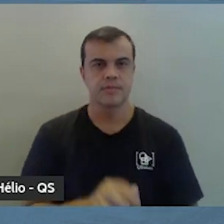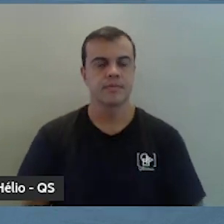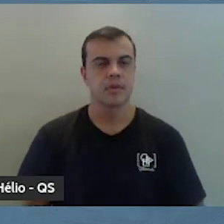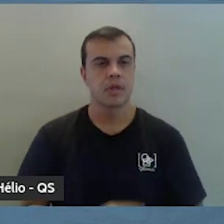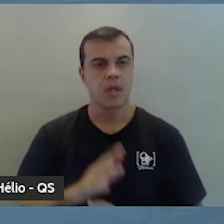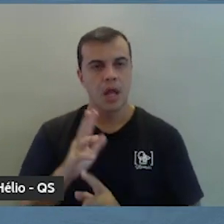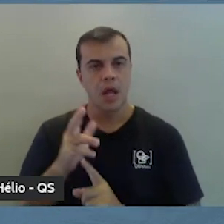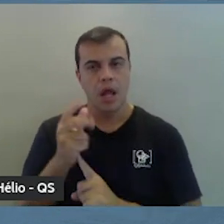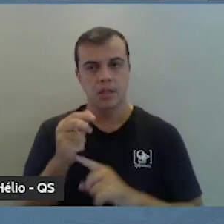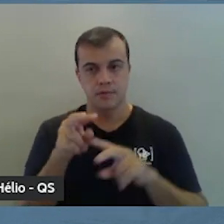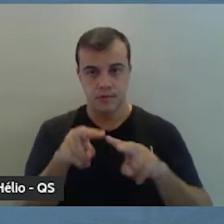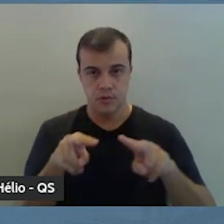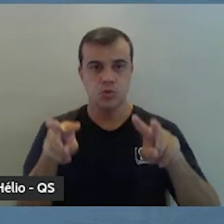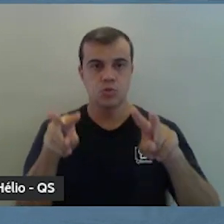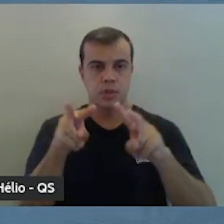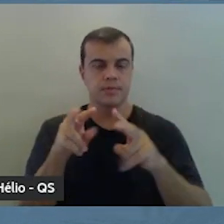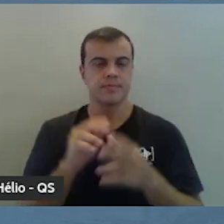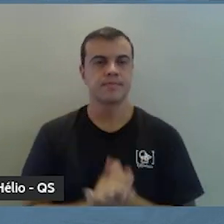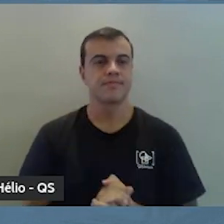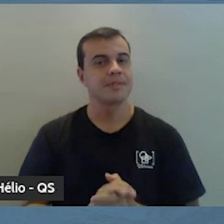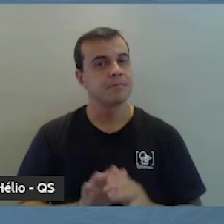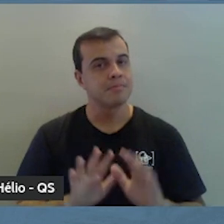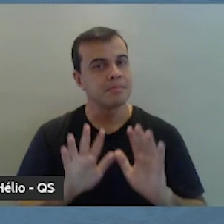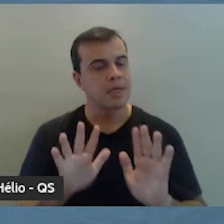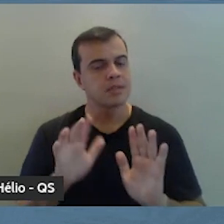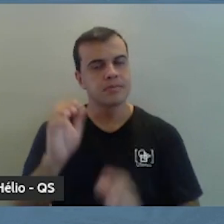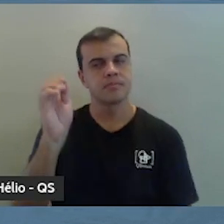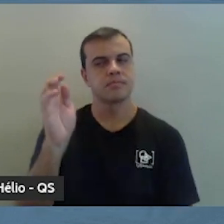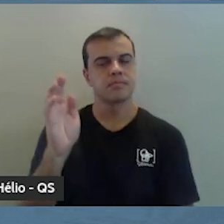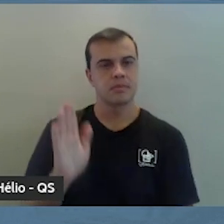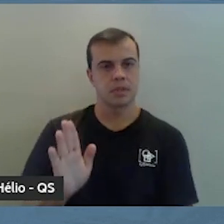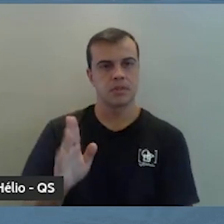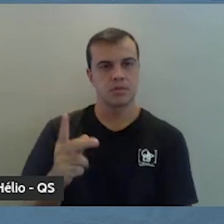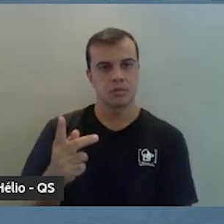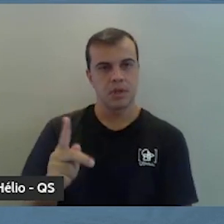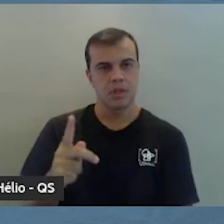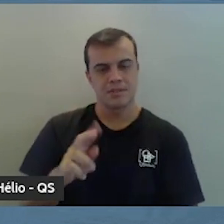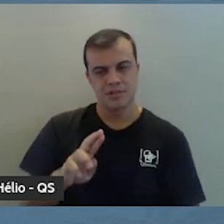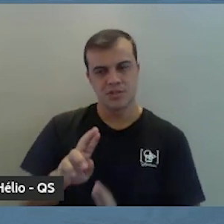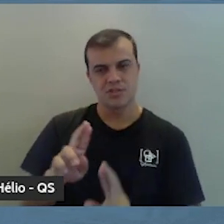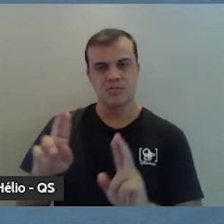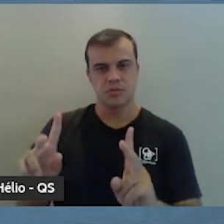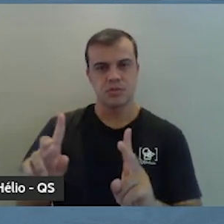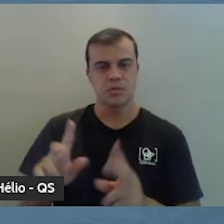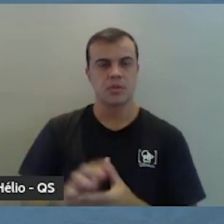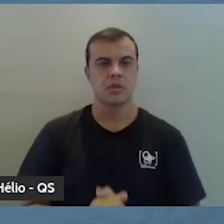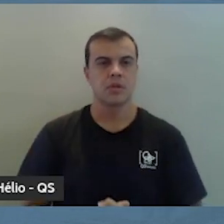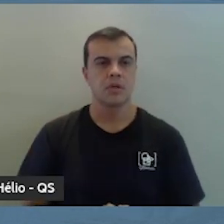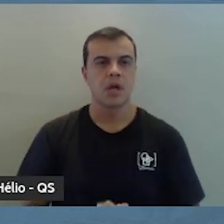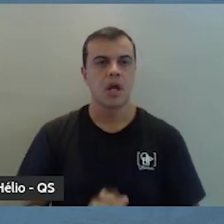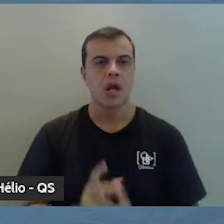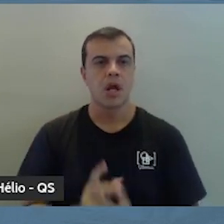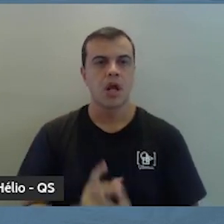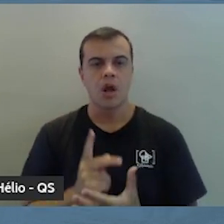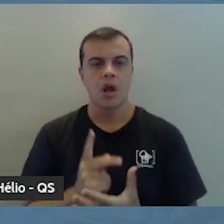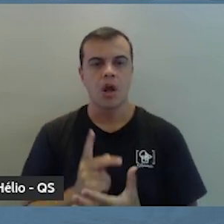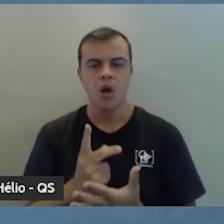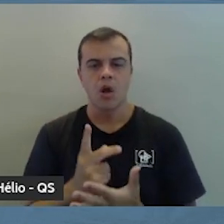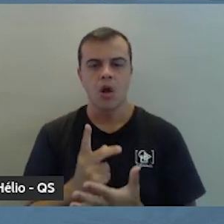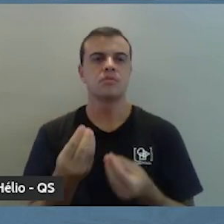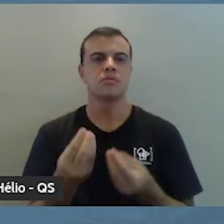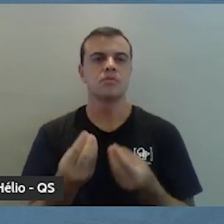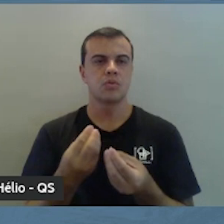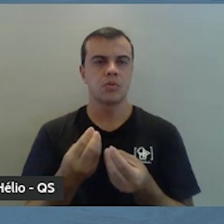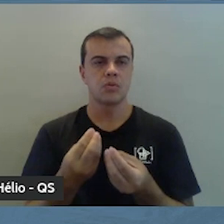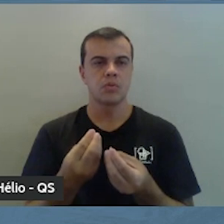artes visuais. Mas, no Brasil, essa ruptura, ela acontece muito pelo